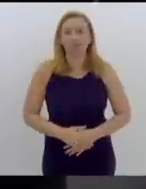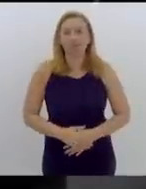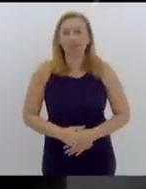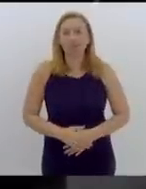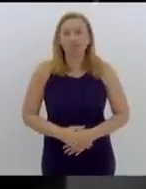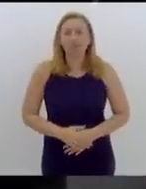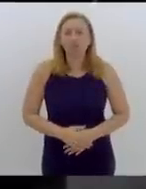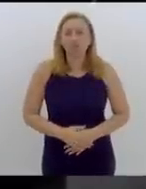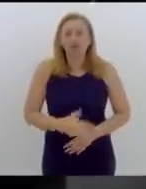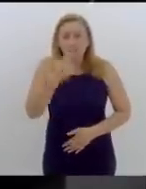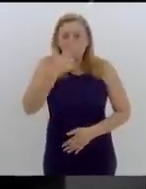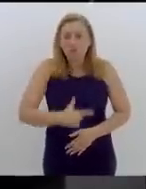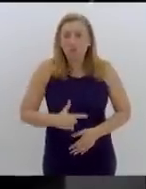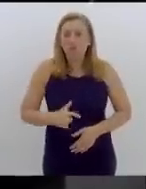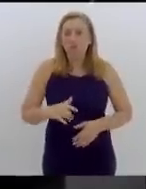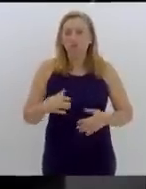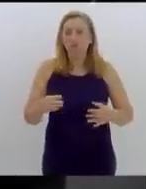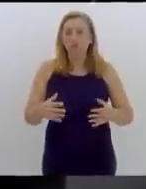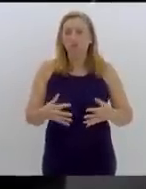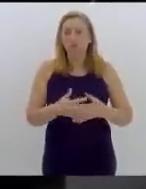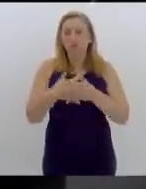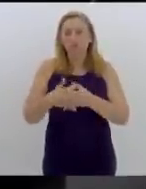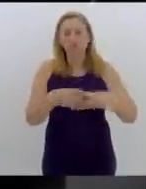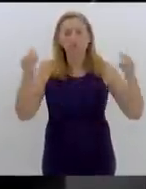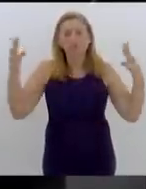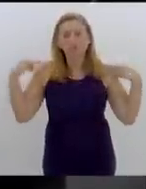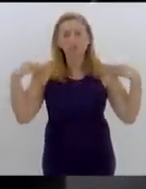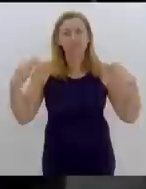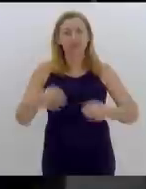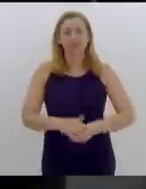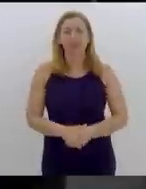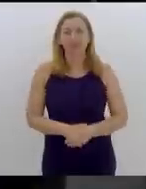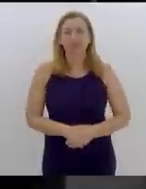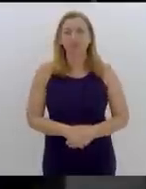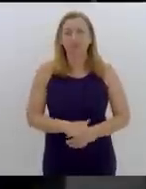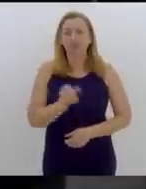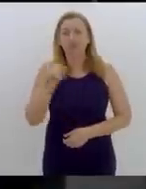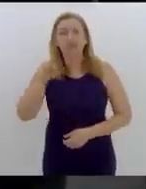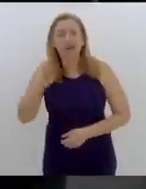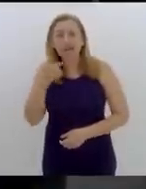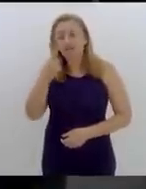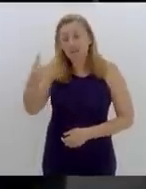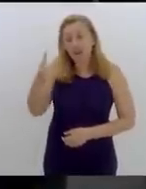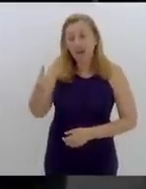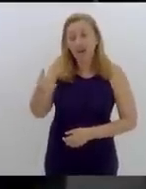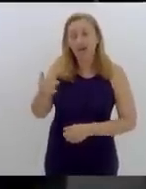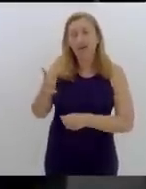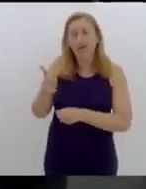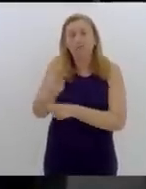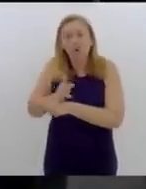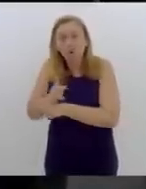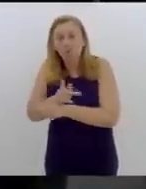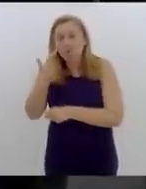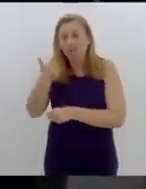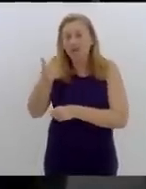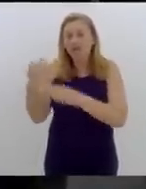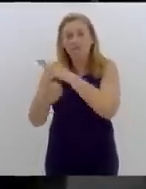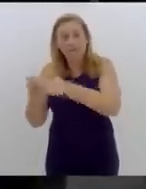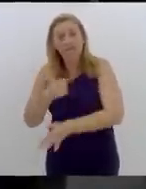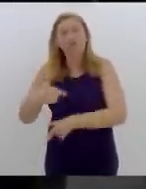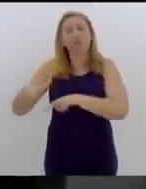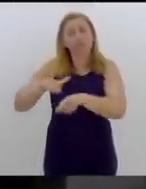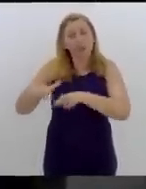hoje eu sou motorista de caminhão vai lá Luciano procura as firma lá que eu trabalhei pela isca